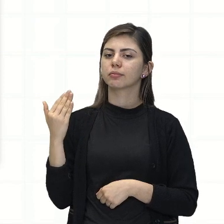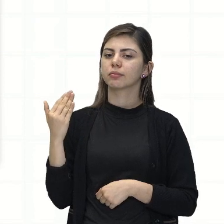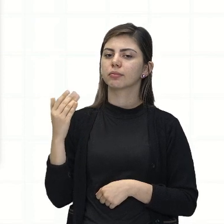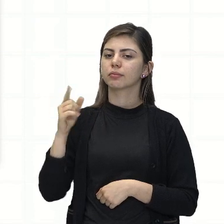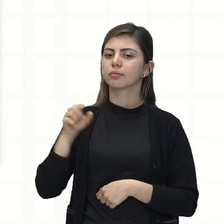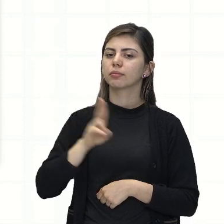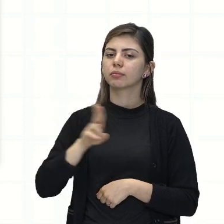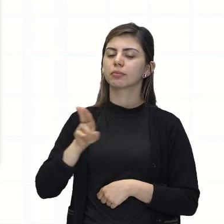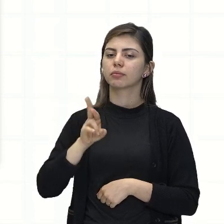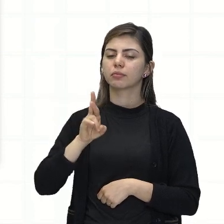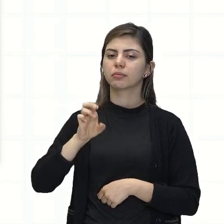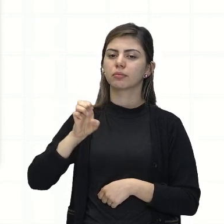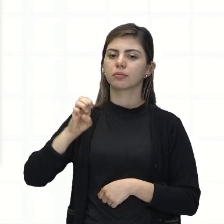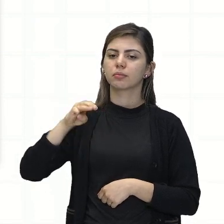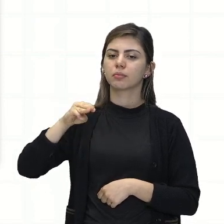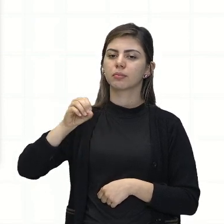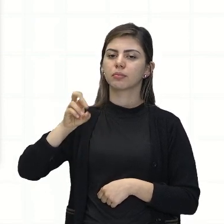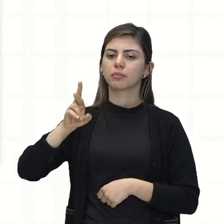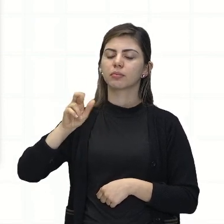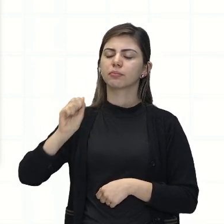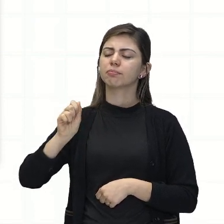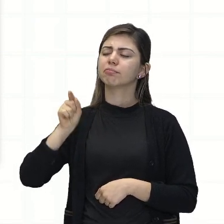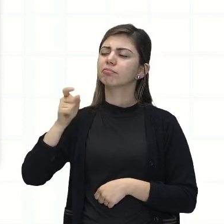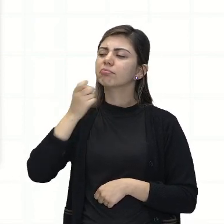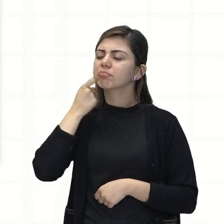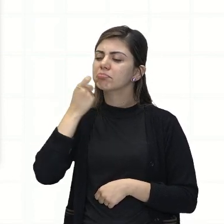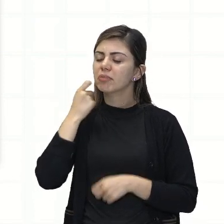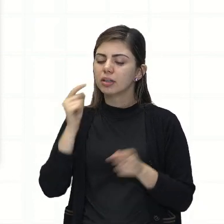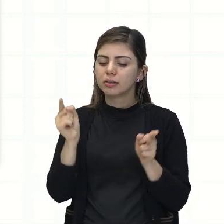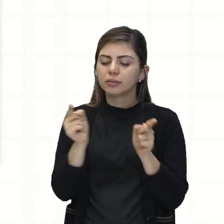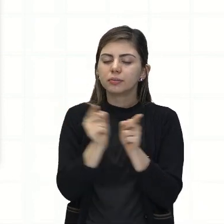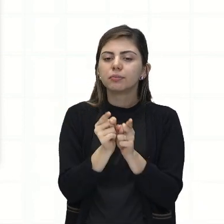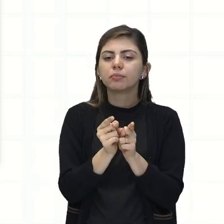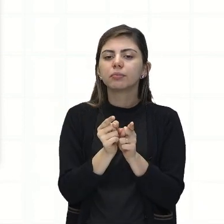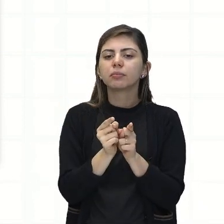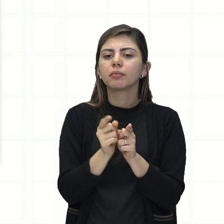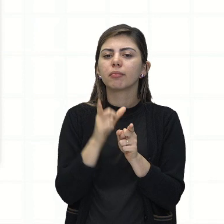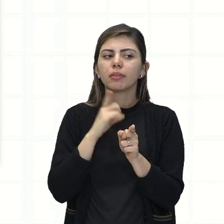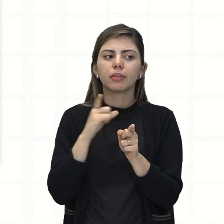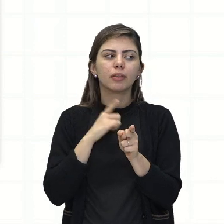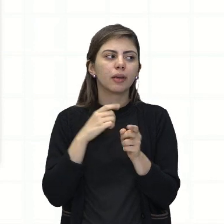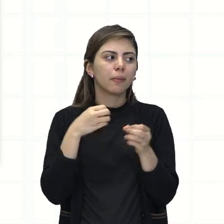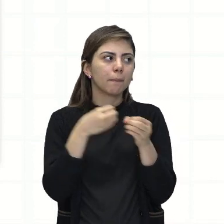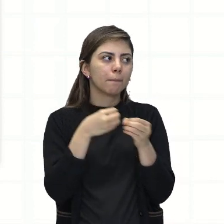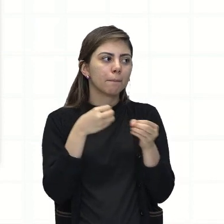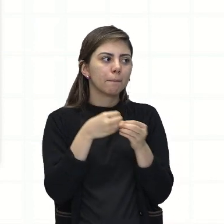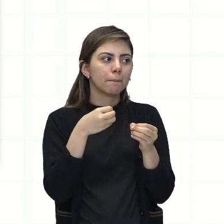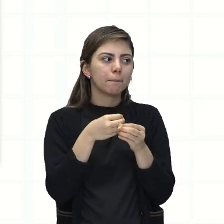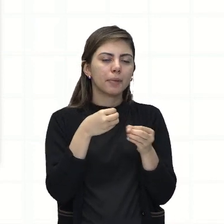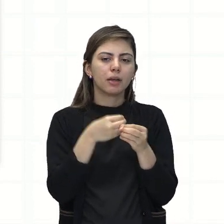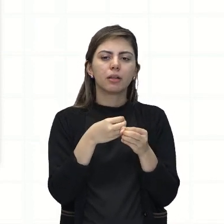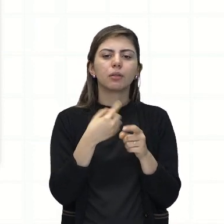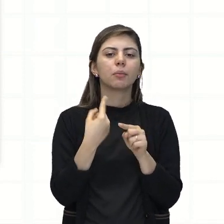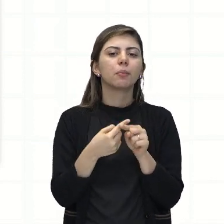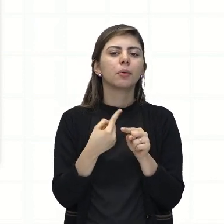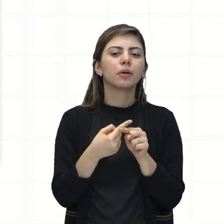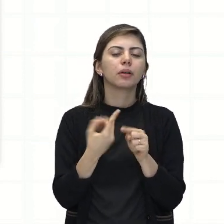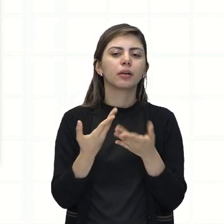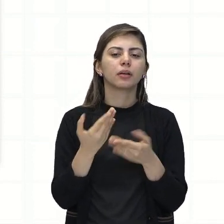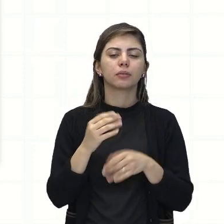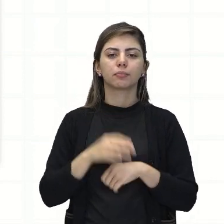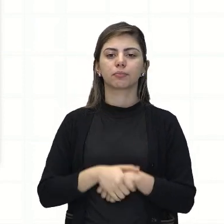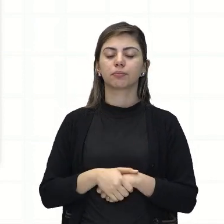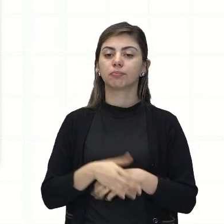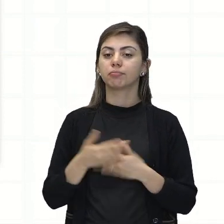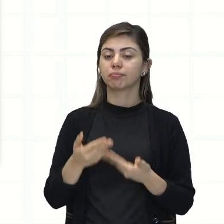rêmora, certo? Esse peixinho, ele fica ali próximo do tubarão, por quê? Porque o tubarão, quando ele